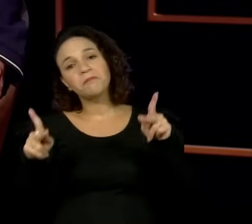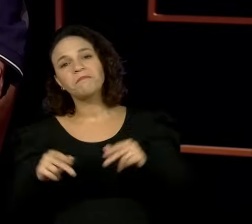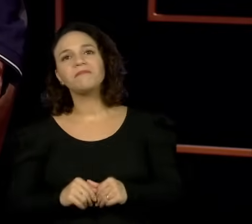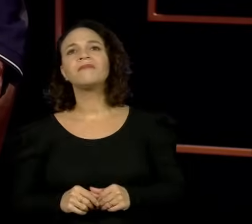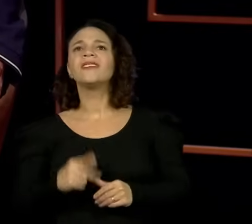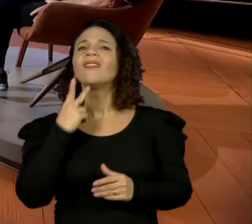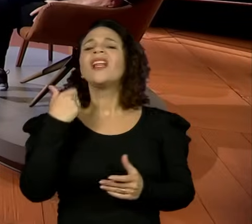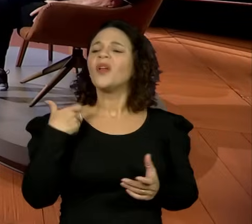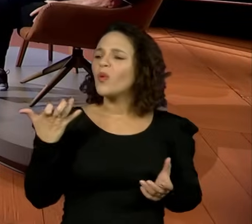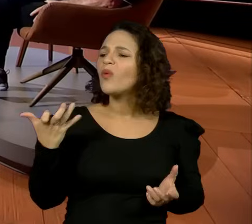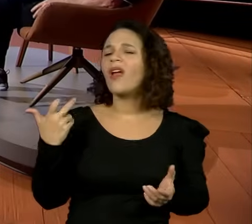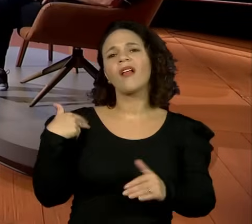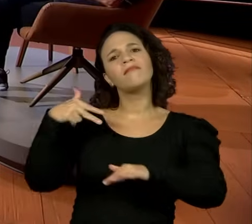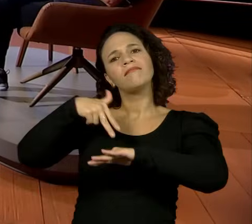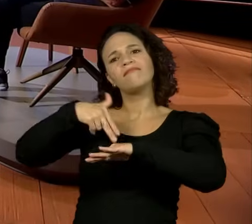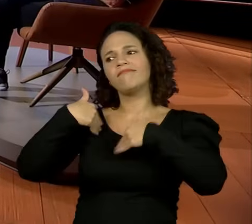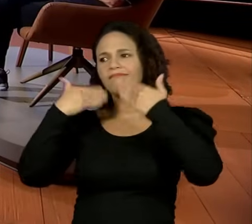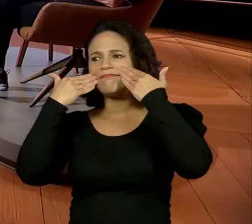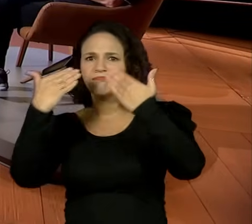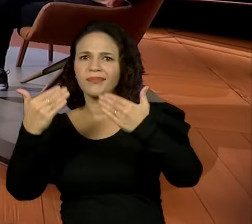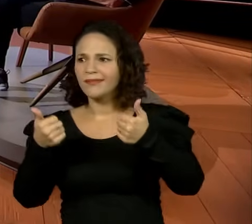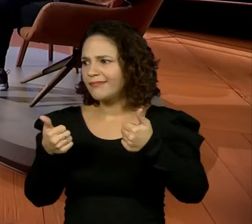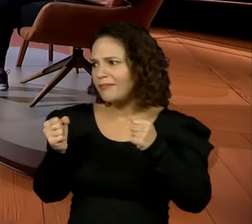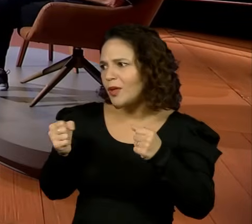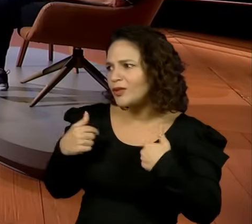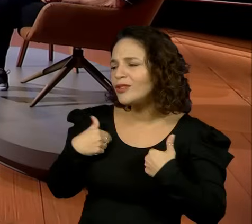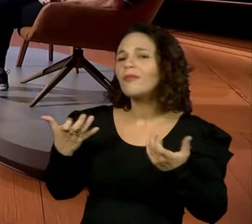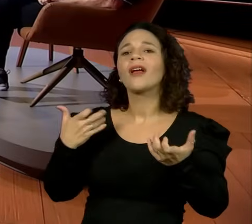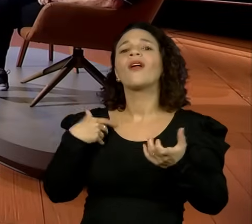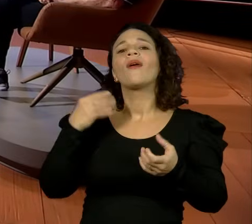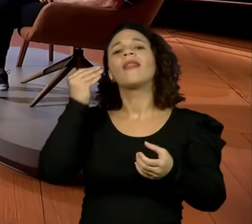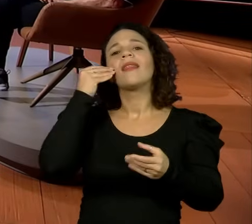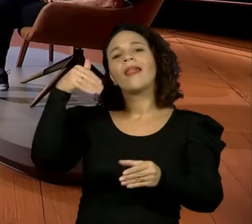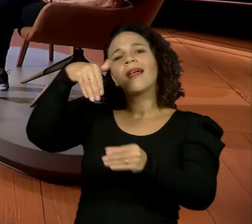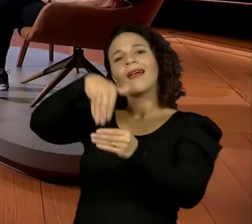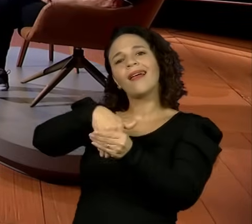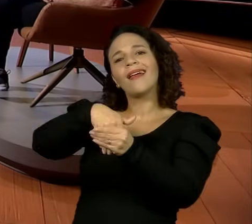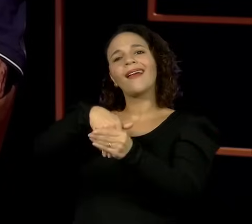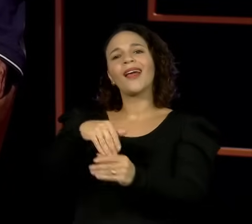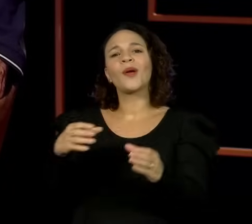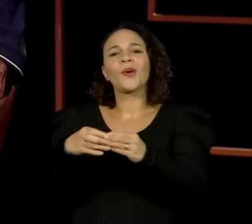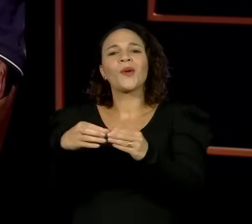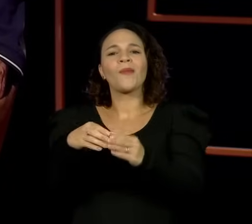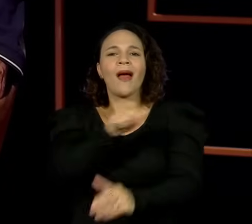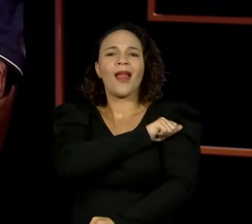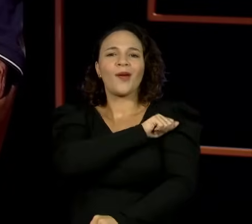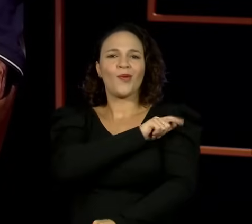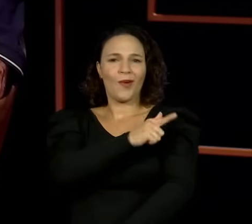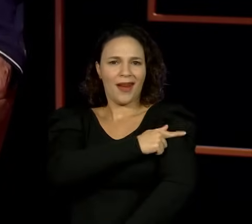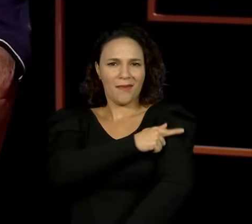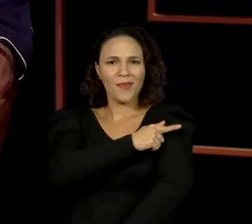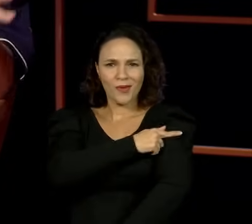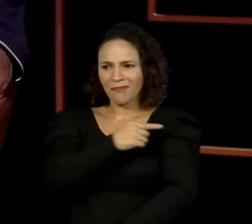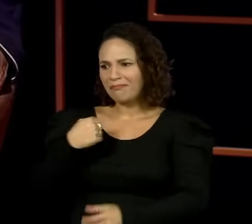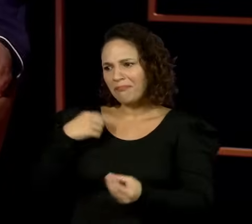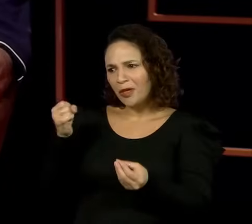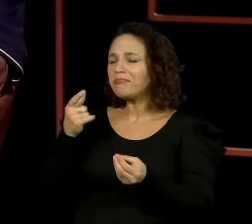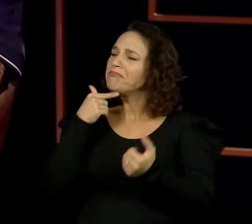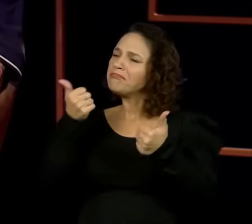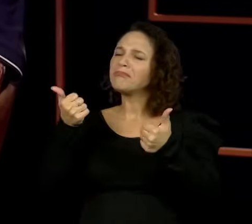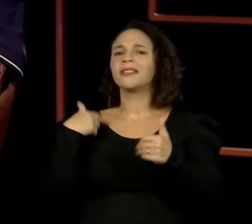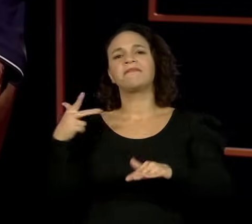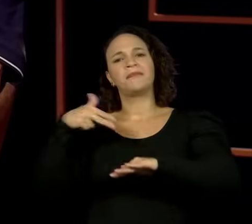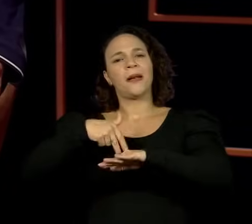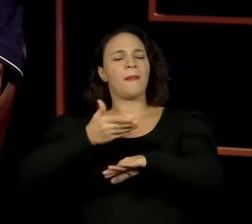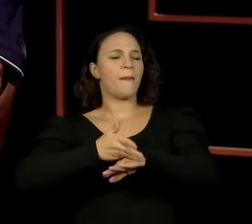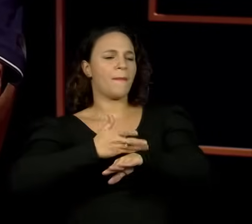queria um papelzinho pequeno, eu queria aparecer e tal, para ganhar a eleição. Tá bom, então você arruma um papelzinho, nós vamos fazer